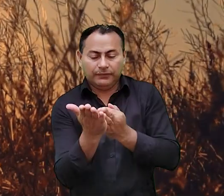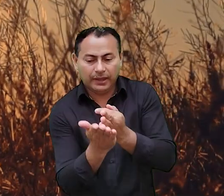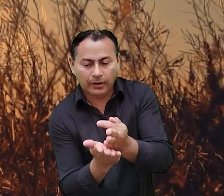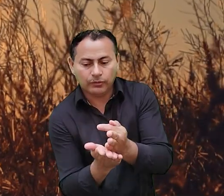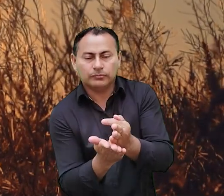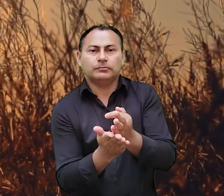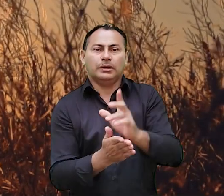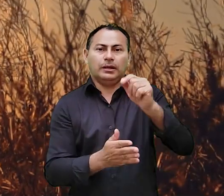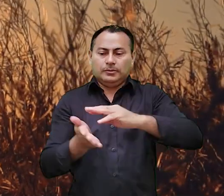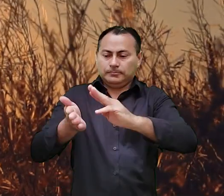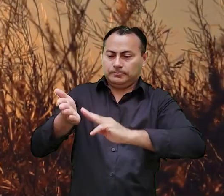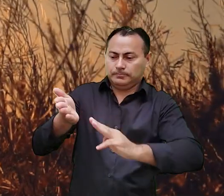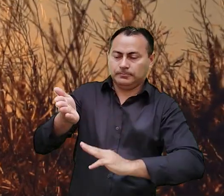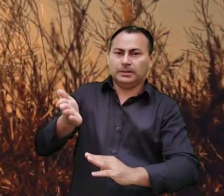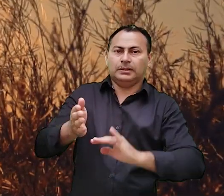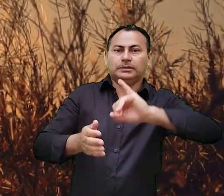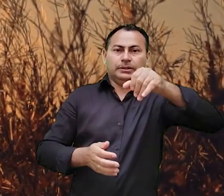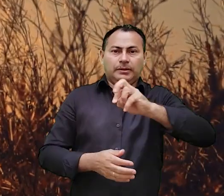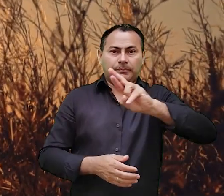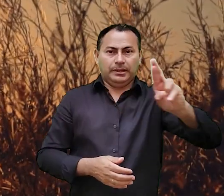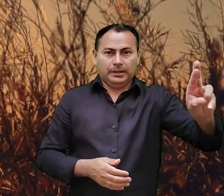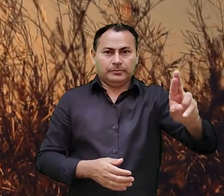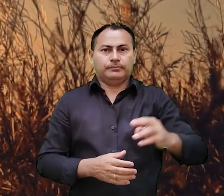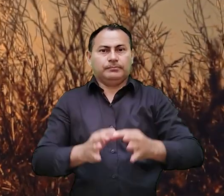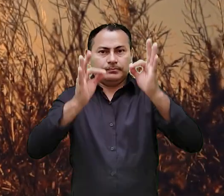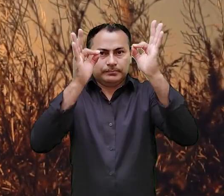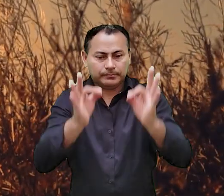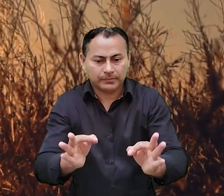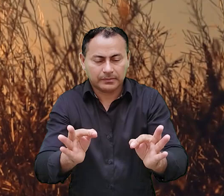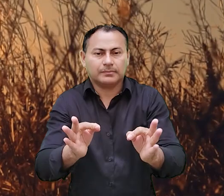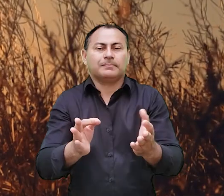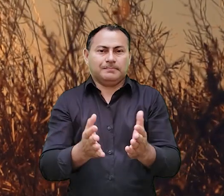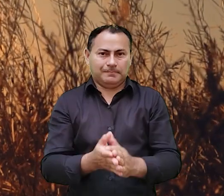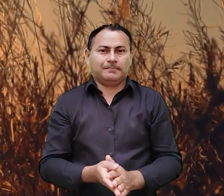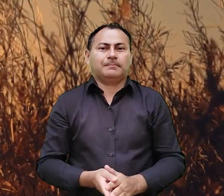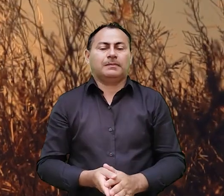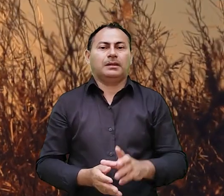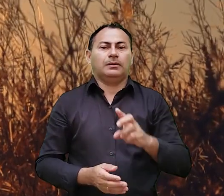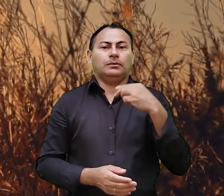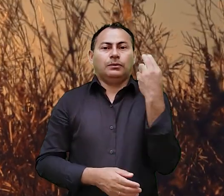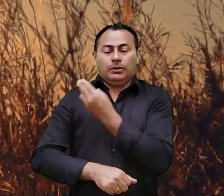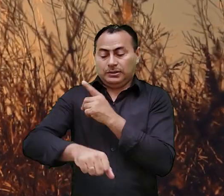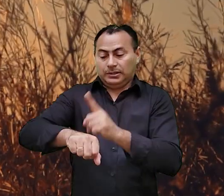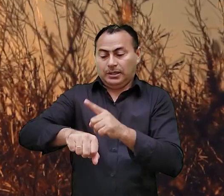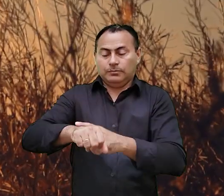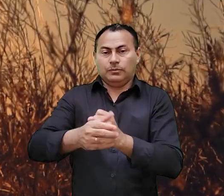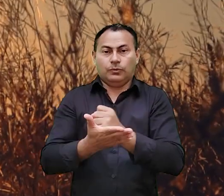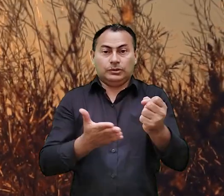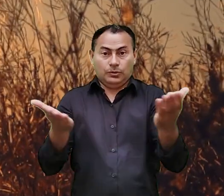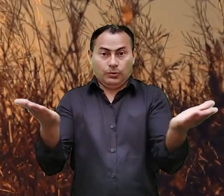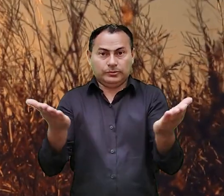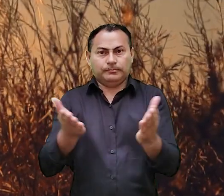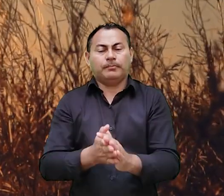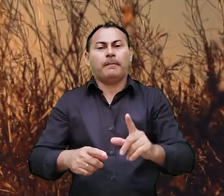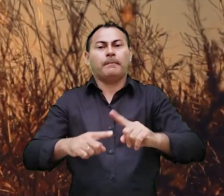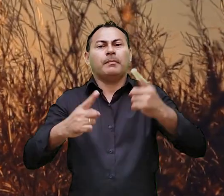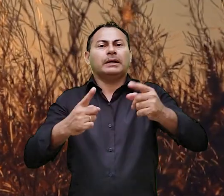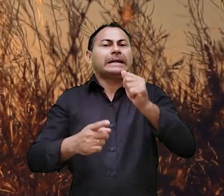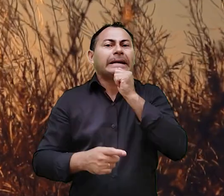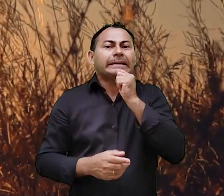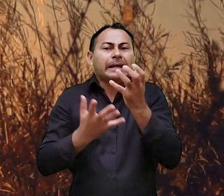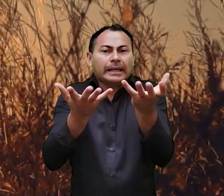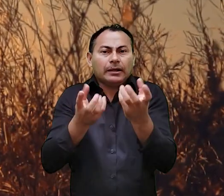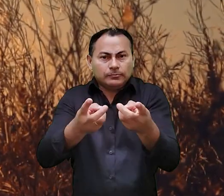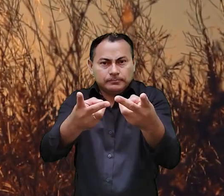Deus é fiel. Essa é a mensagem de Jeremias. Exatamente essa. Nosso tempo esgotou-se por hoje.